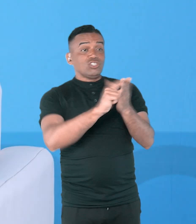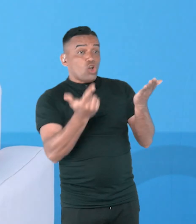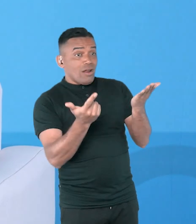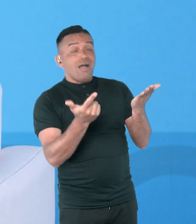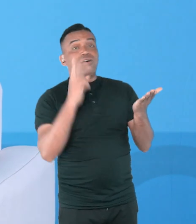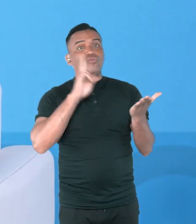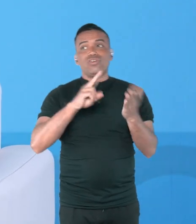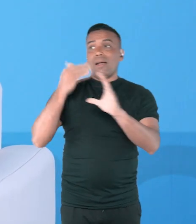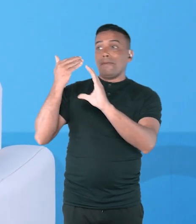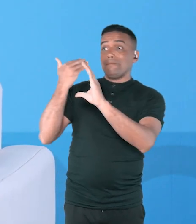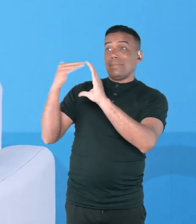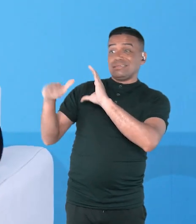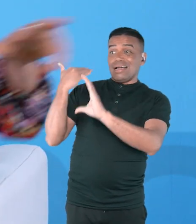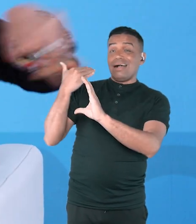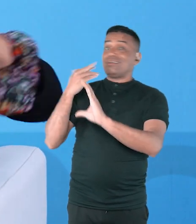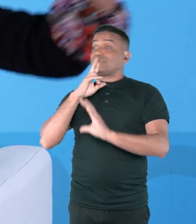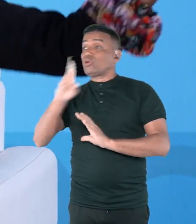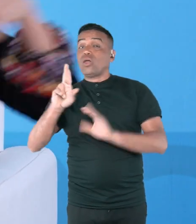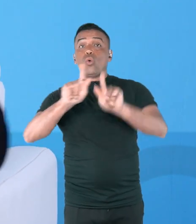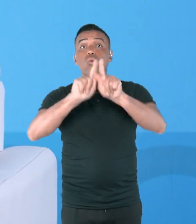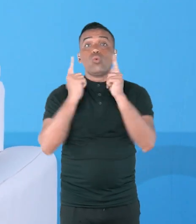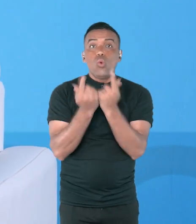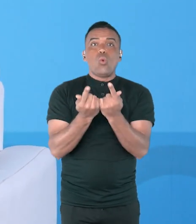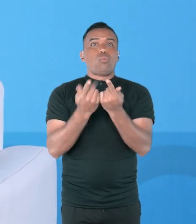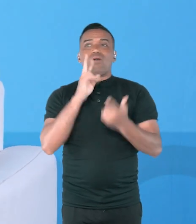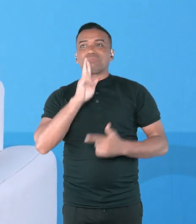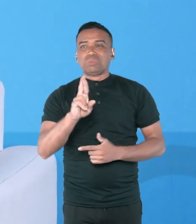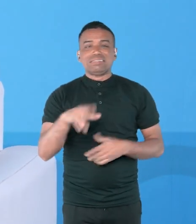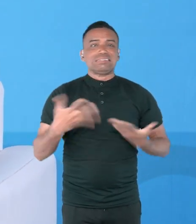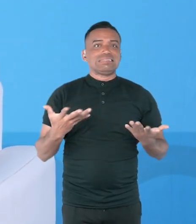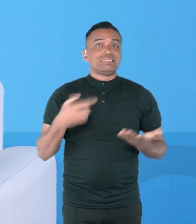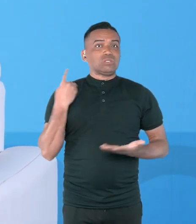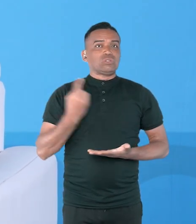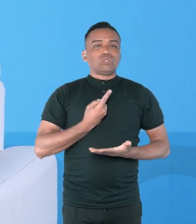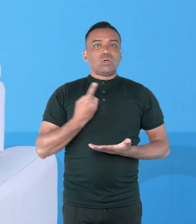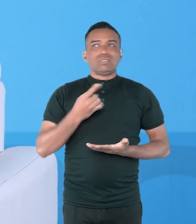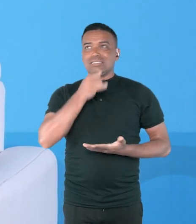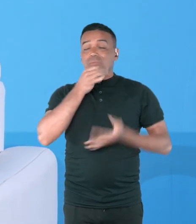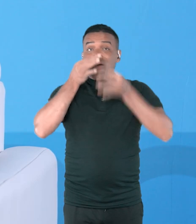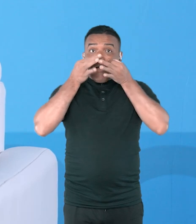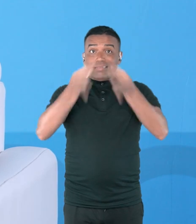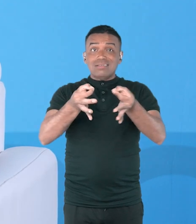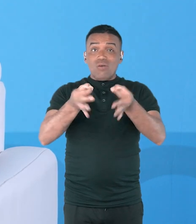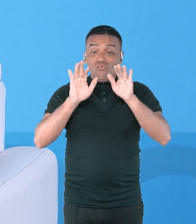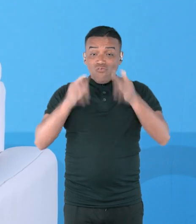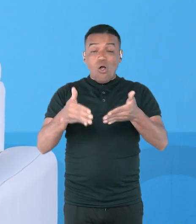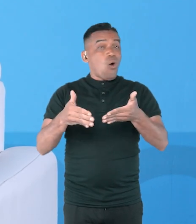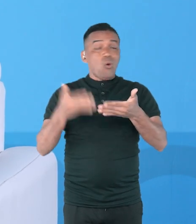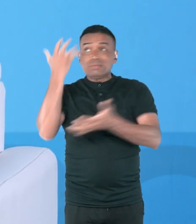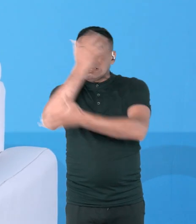meio leu o jornal, você leu outra mensagem que o outro mandou, você respondeu naquele grupo. A gente está sendo a nossa atenção